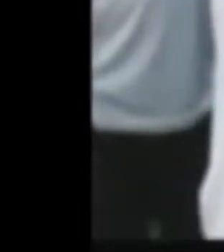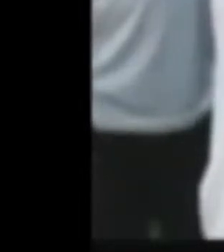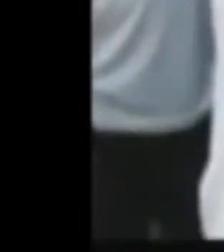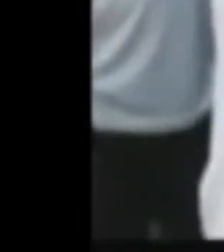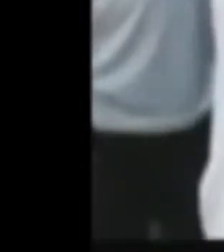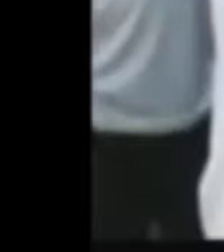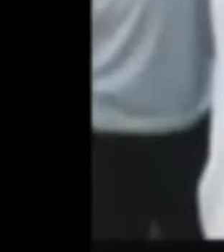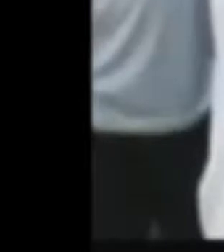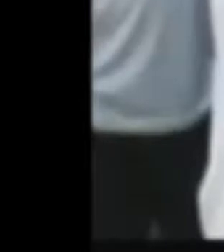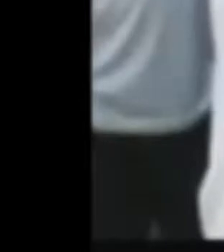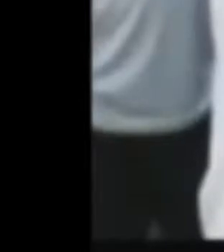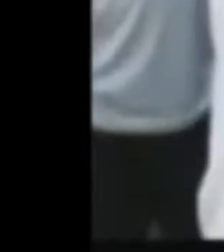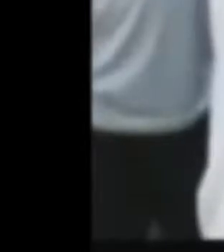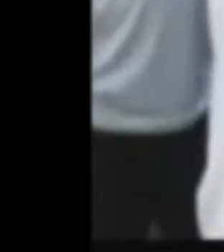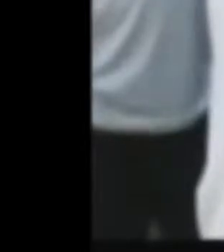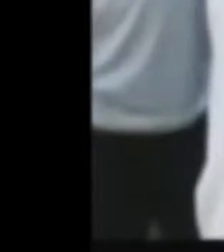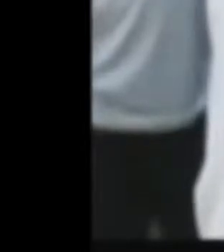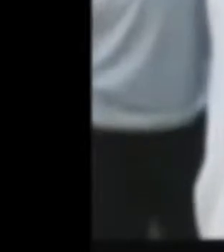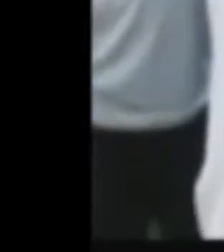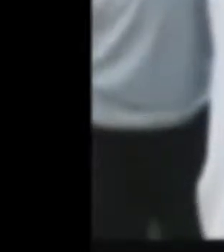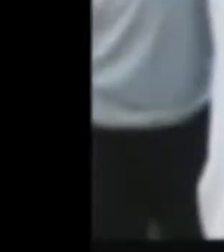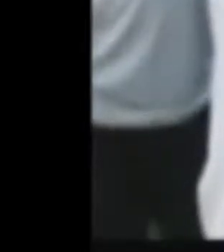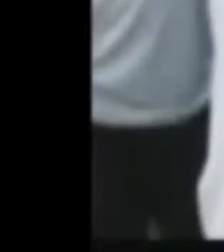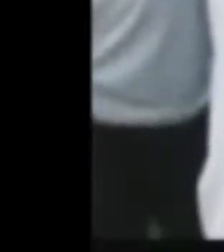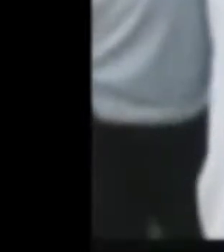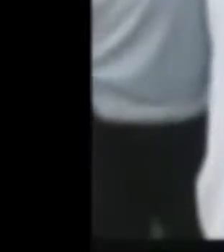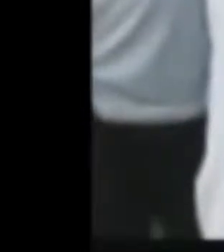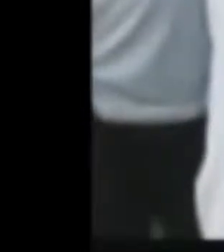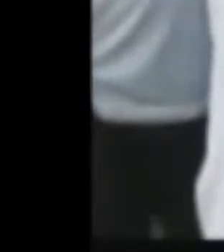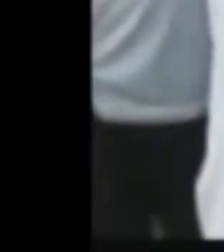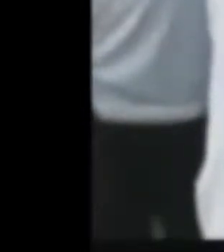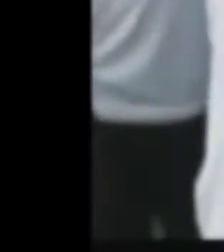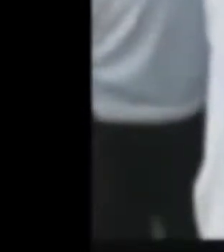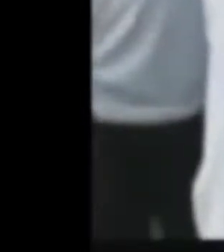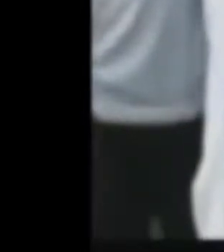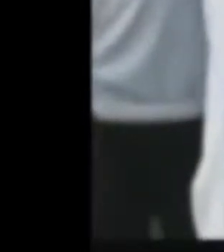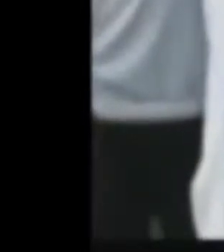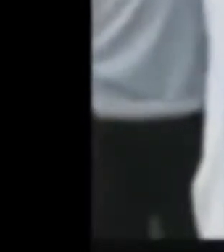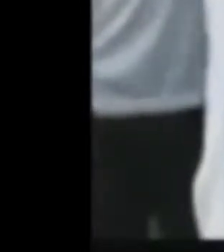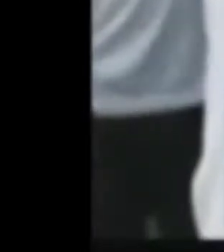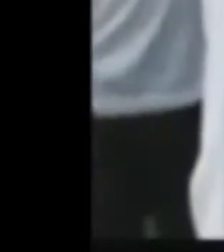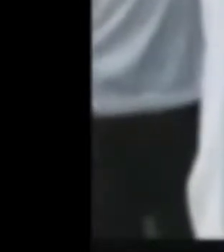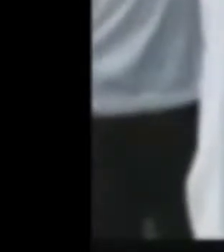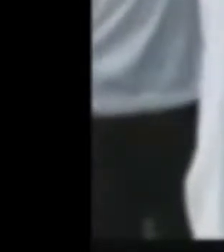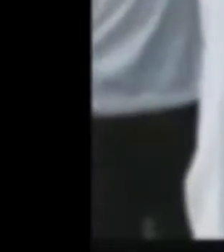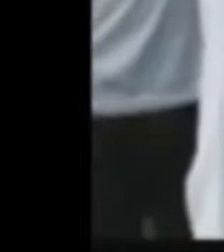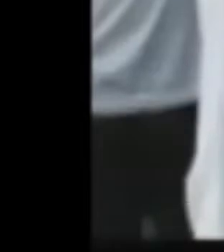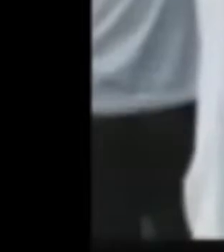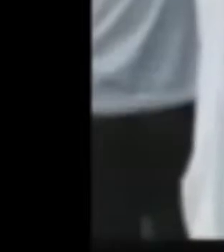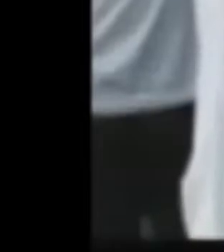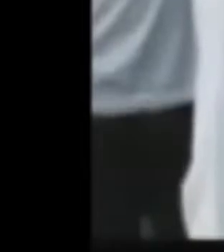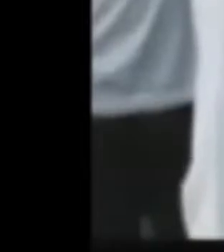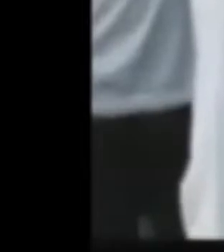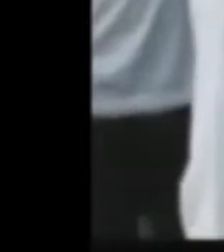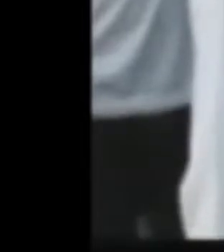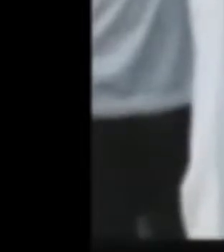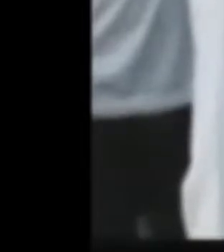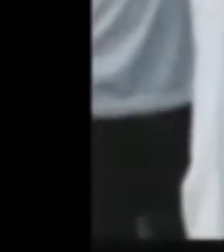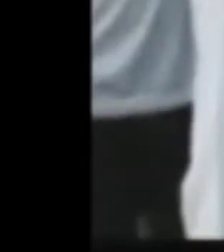conversando na infraestrutura com o Adalto e com o secretário de transporte, que é o João, e infelizmente só ficamos na